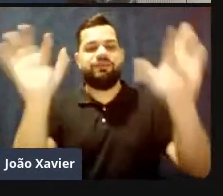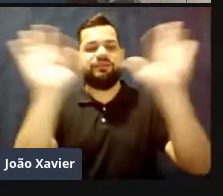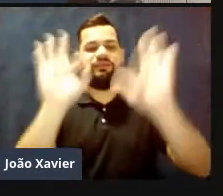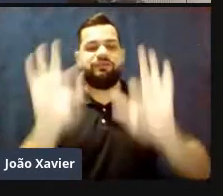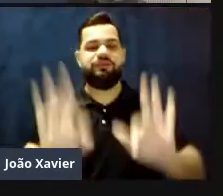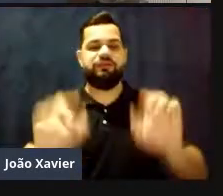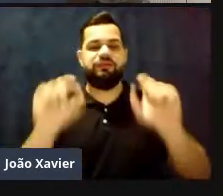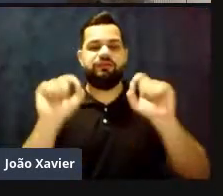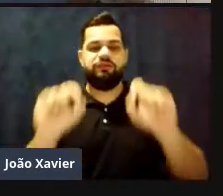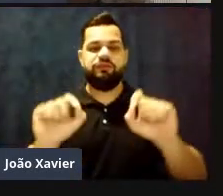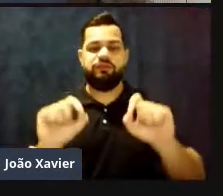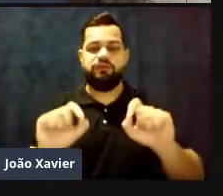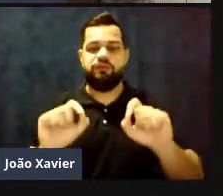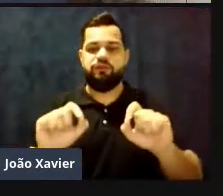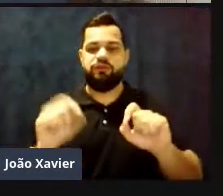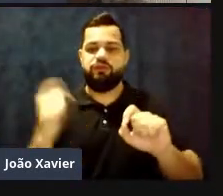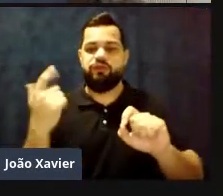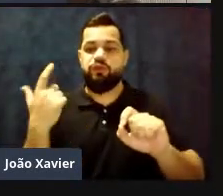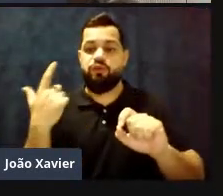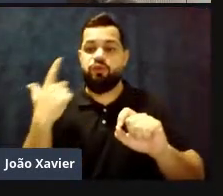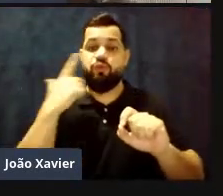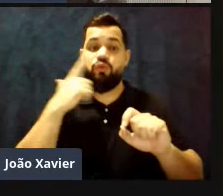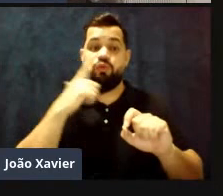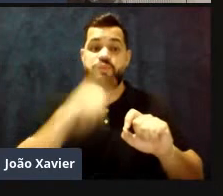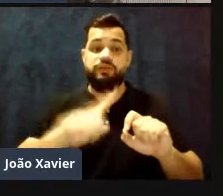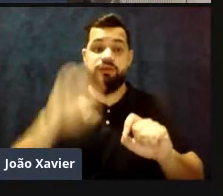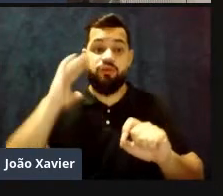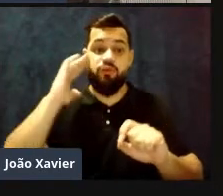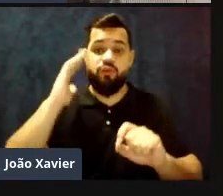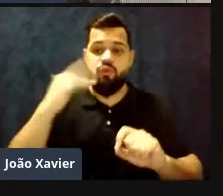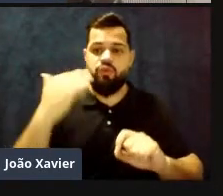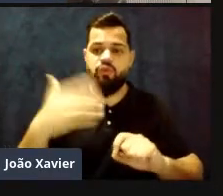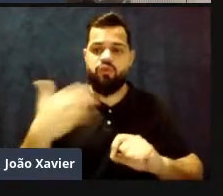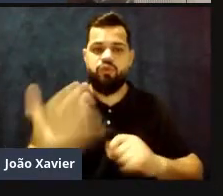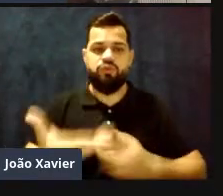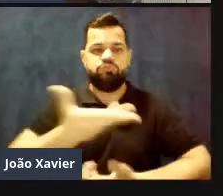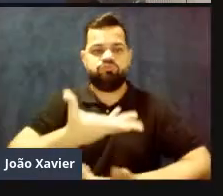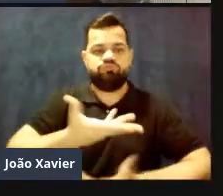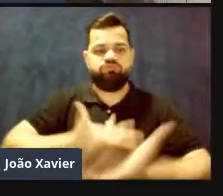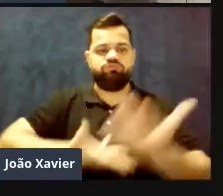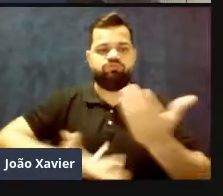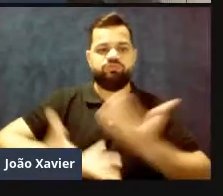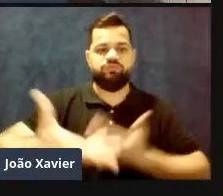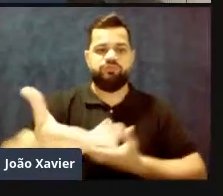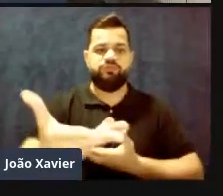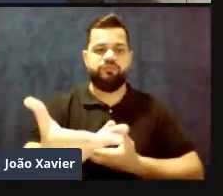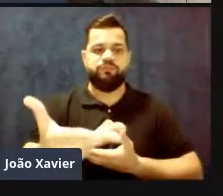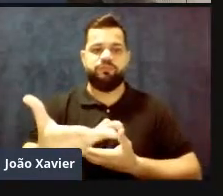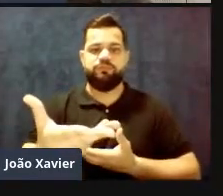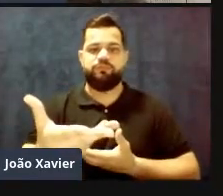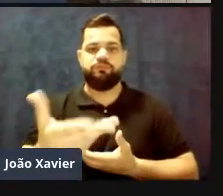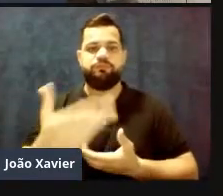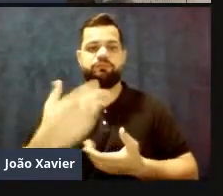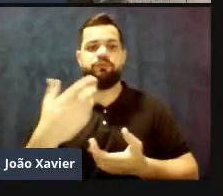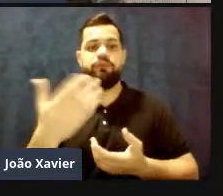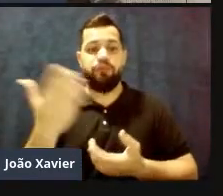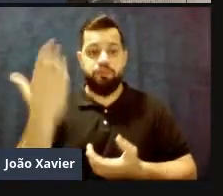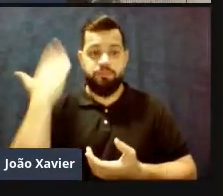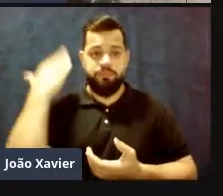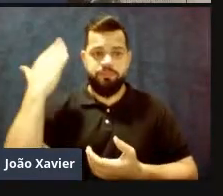conseguir honrar o nosso compromisso de praticar o que se transmite. Eu fui professor da casa por 1 ano e 6 meses, eu dei aula